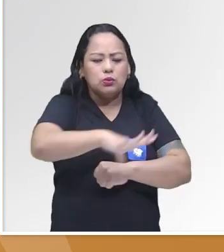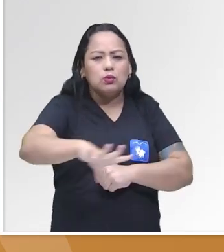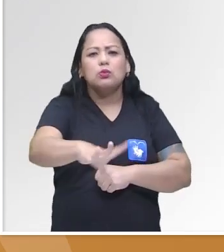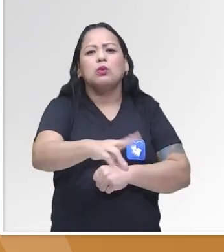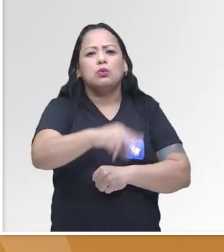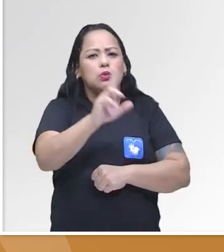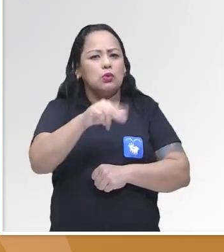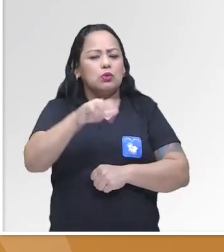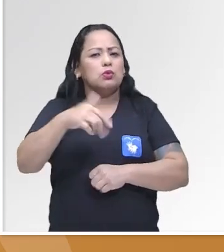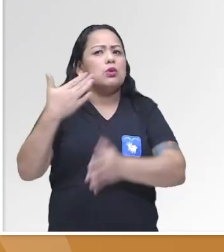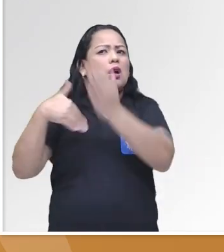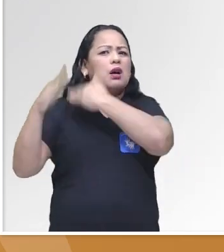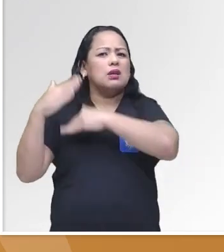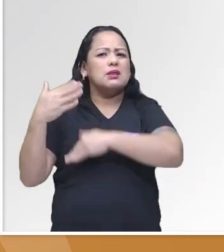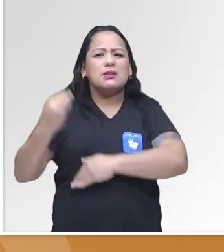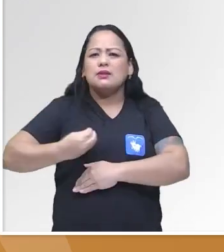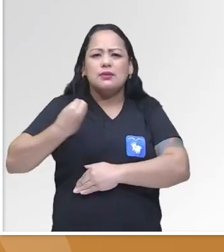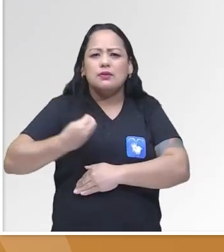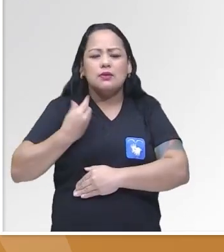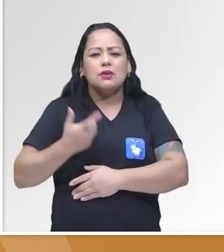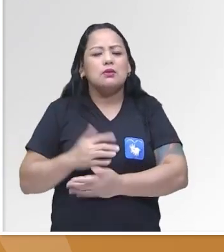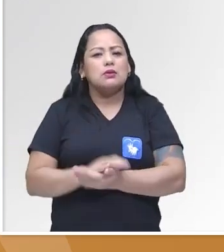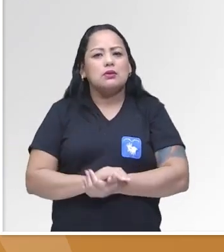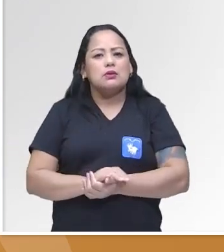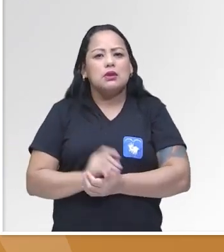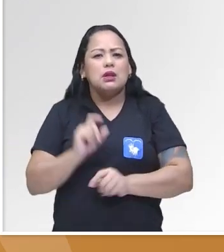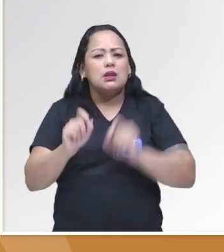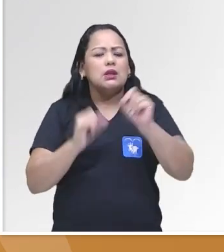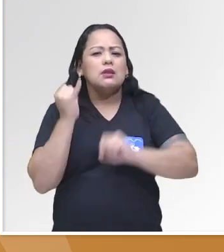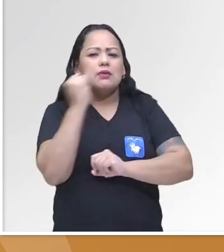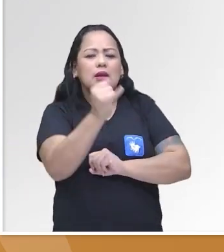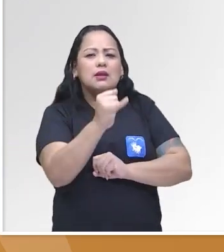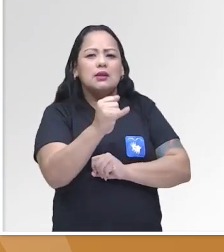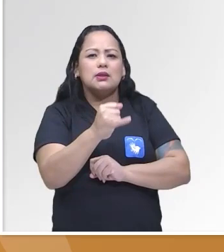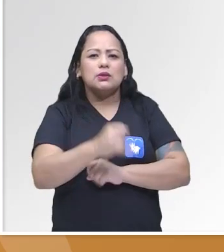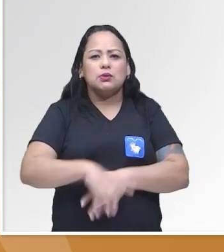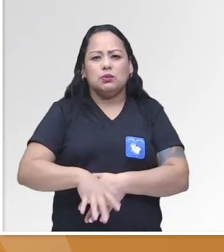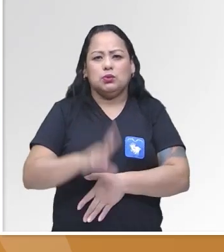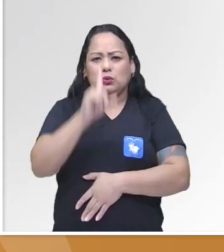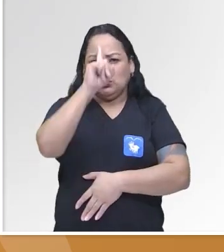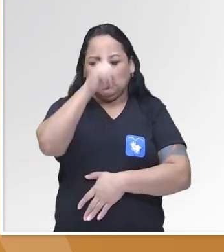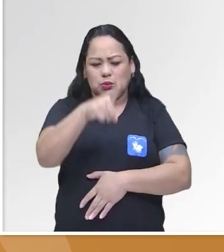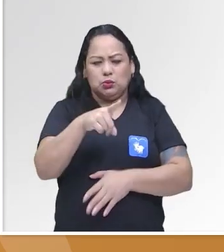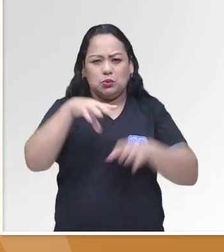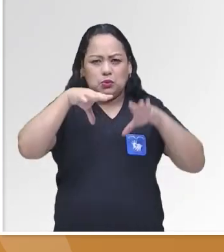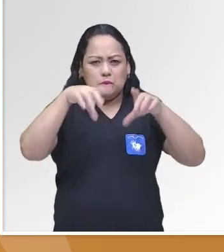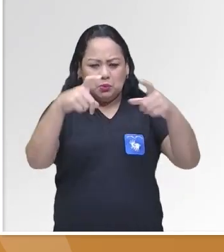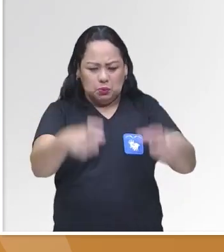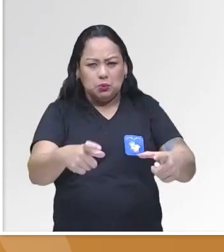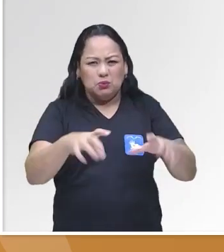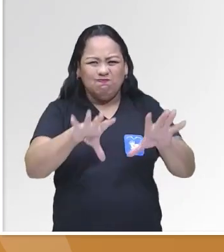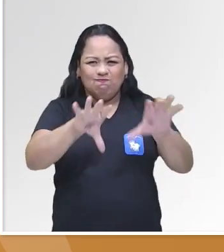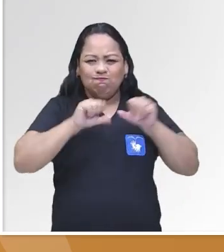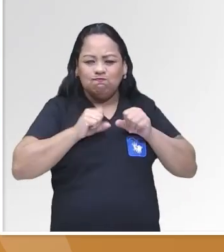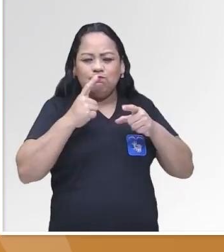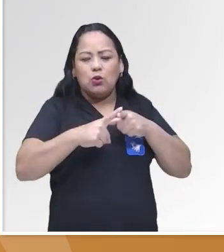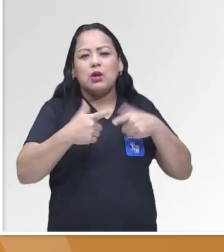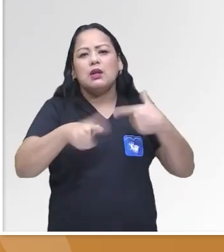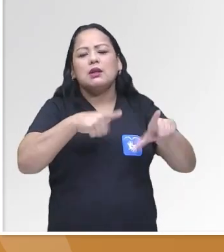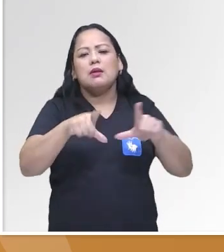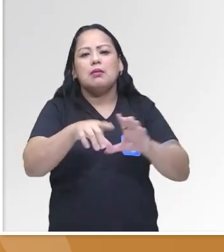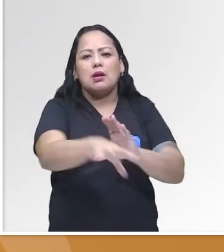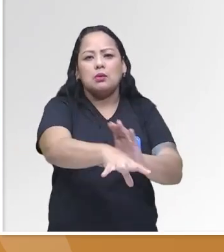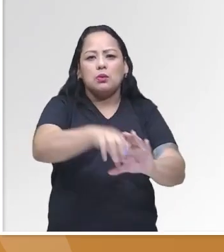nunca estiveram antes. Ou seja, de quem está falando aí? Dos grandes proprietários de terra, não é verdade? Que aí trabalham com a extração